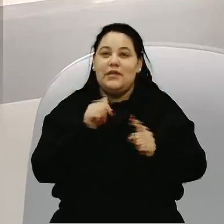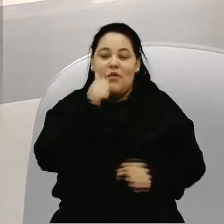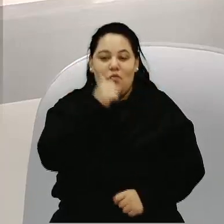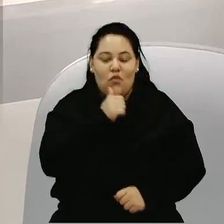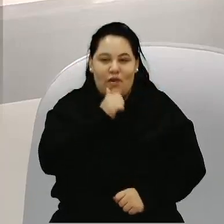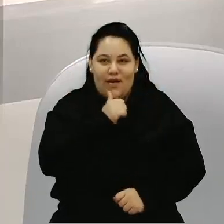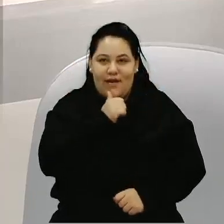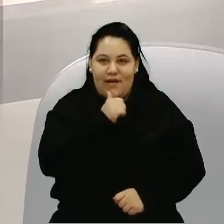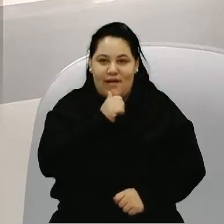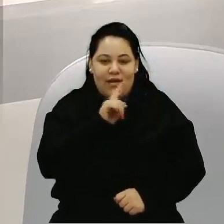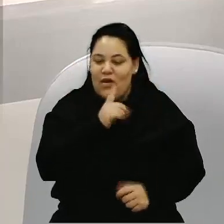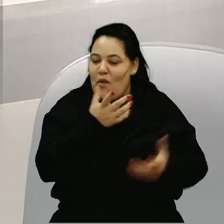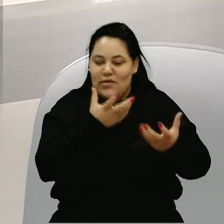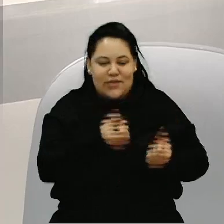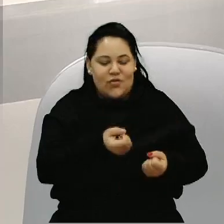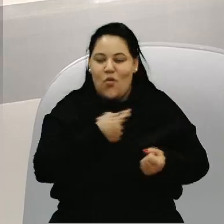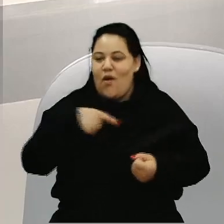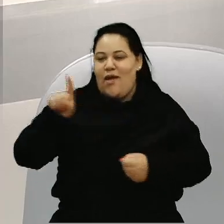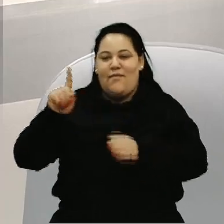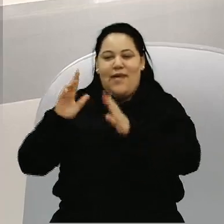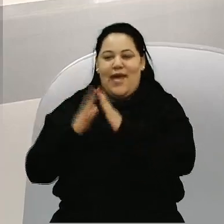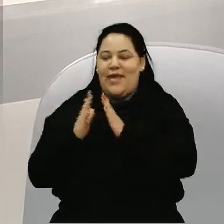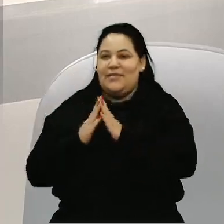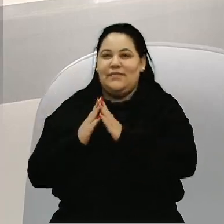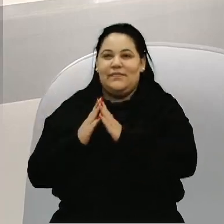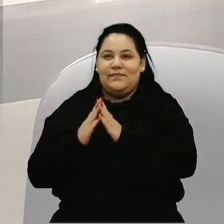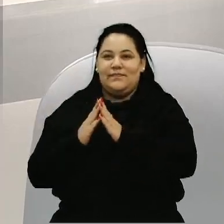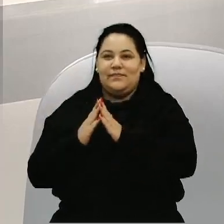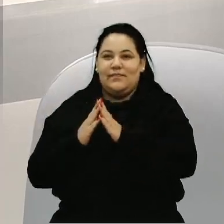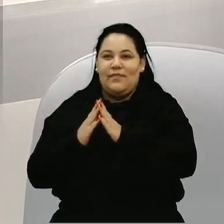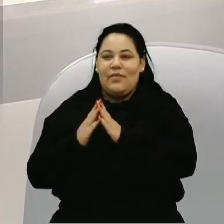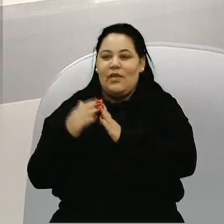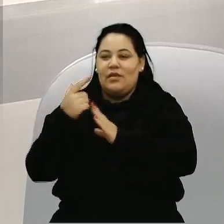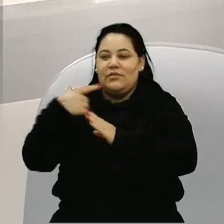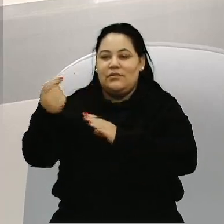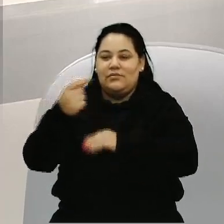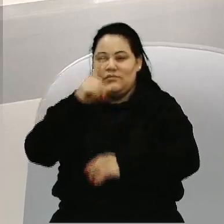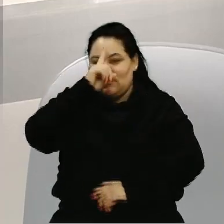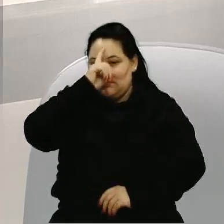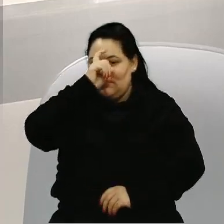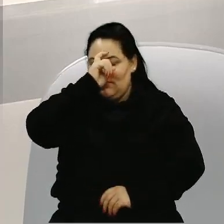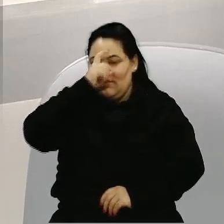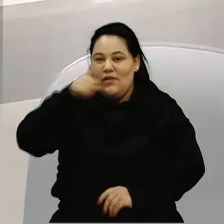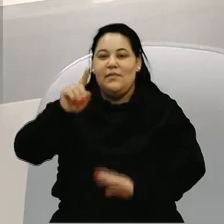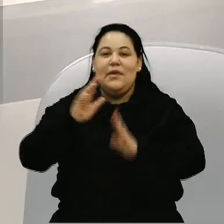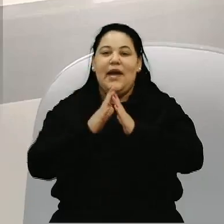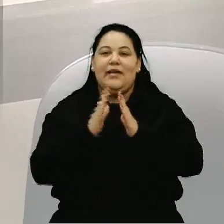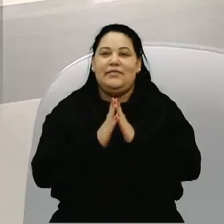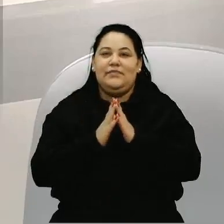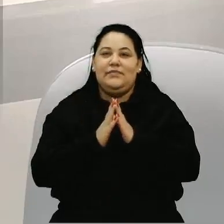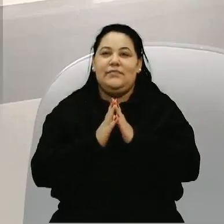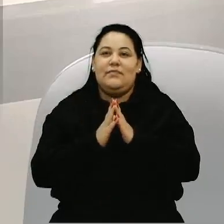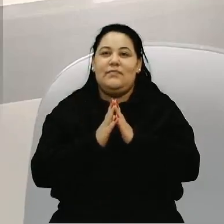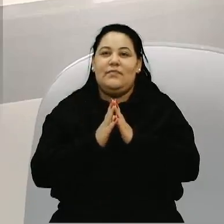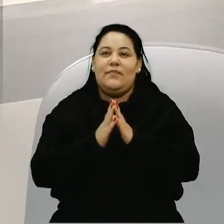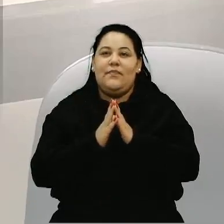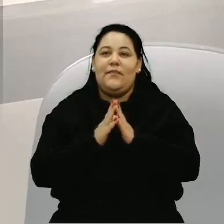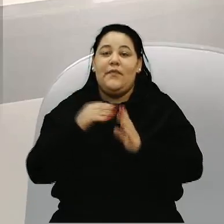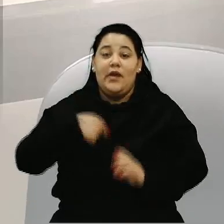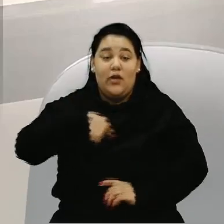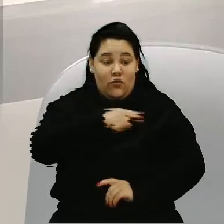me levar embora daquele jeito, que de ir embora para casa, colega que está aqui, eu fui para a